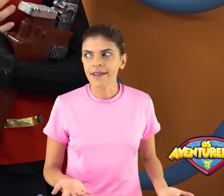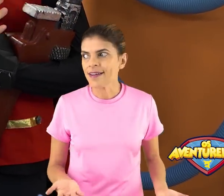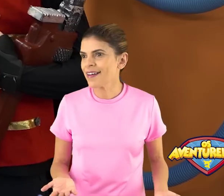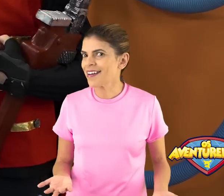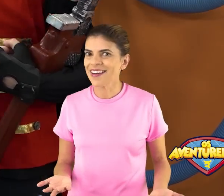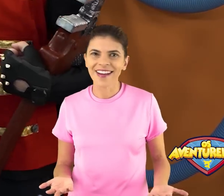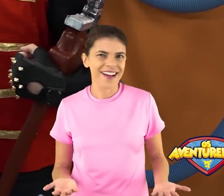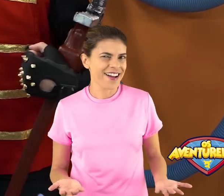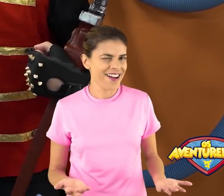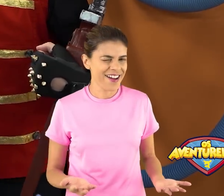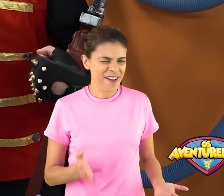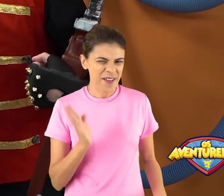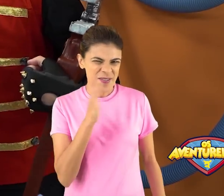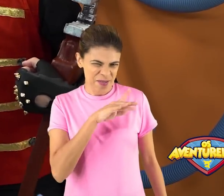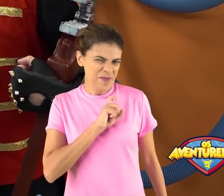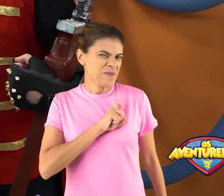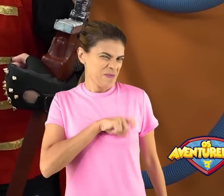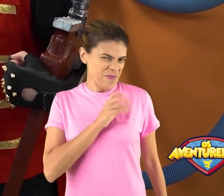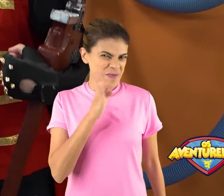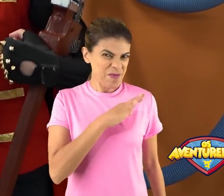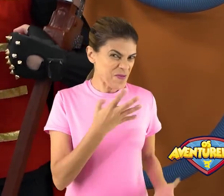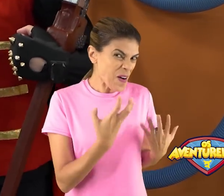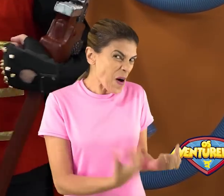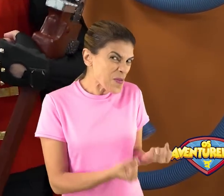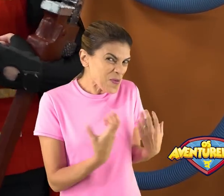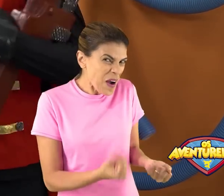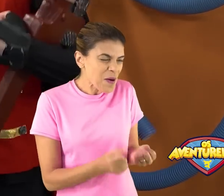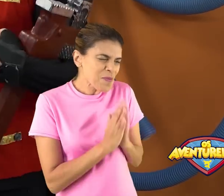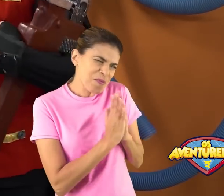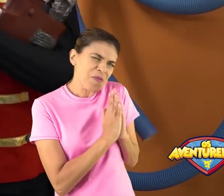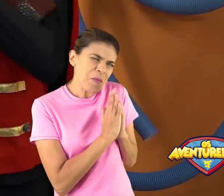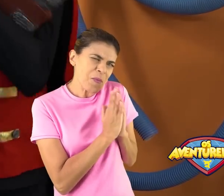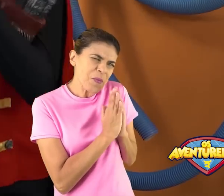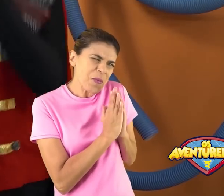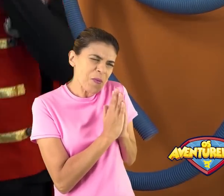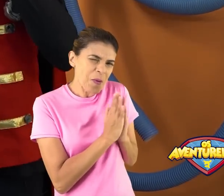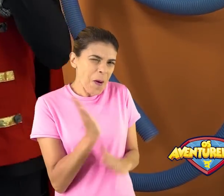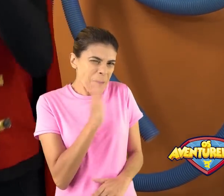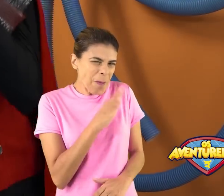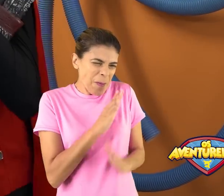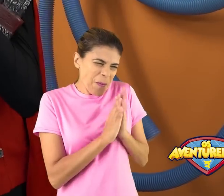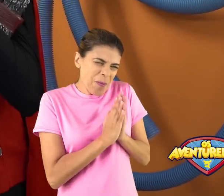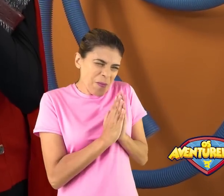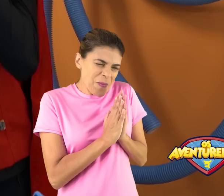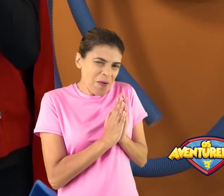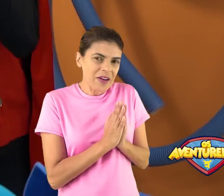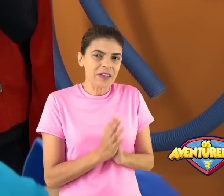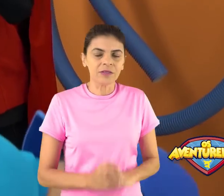Vamos fazer uma maldadezinha com ele, doutor Mau Mau! Por favor, por favor, por favor!